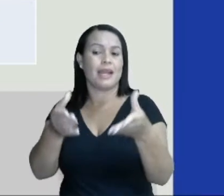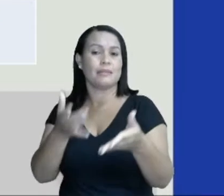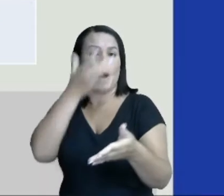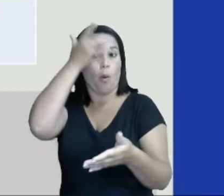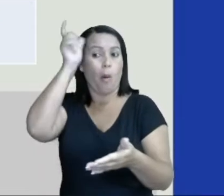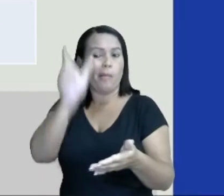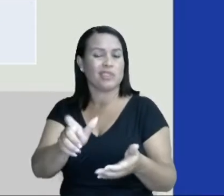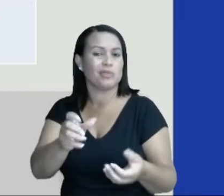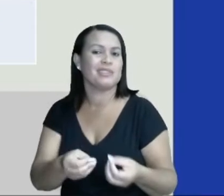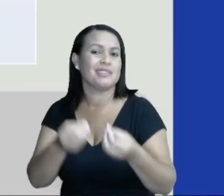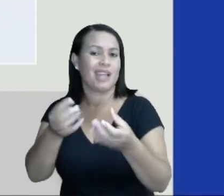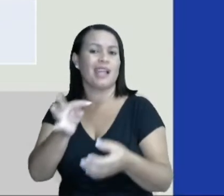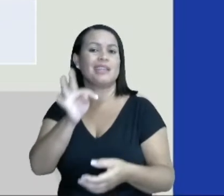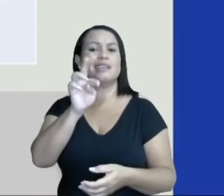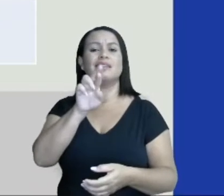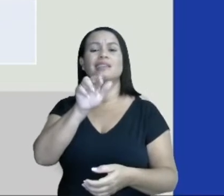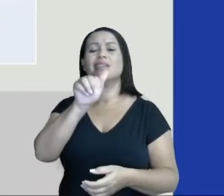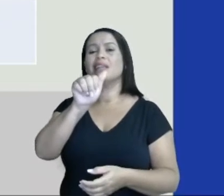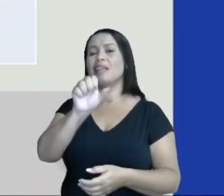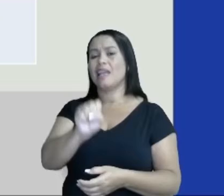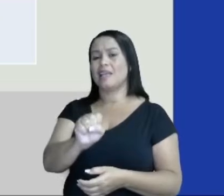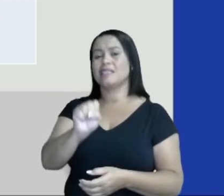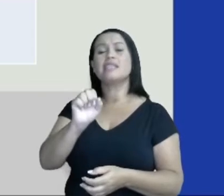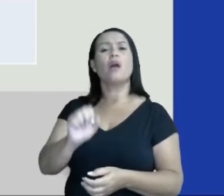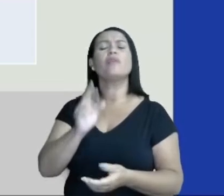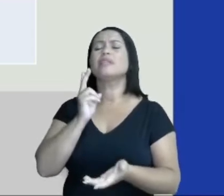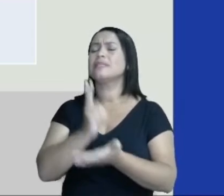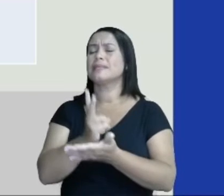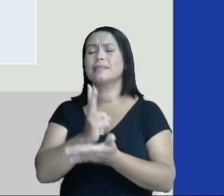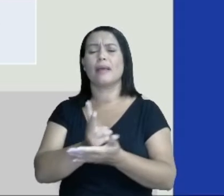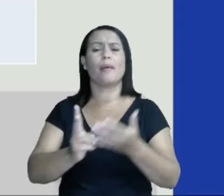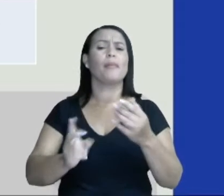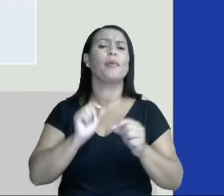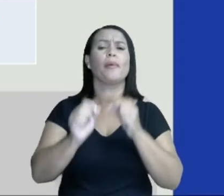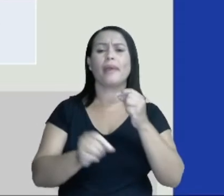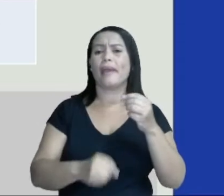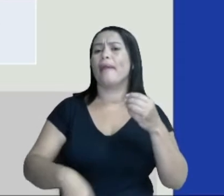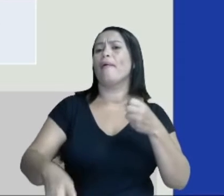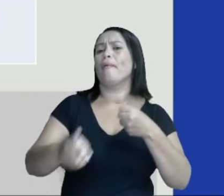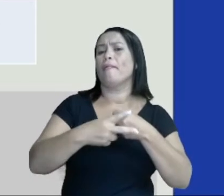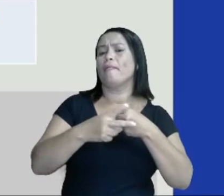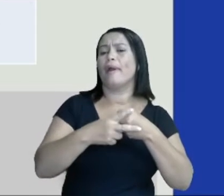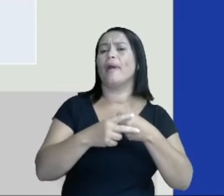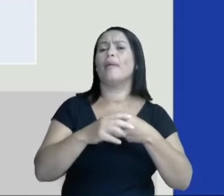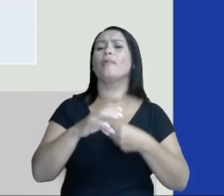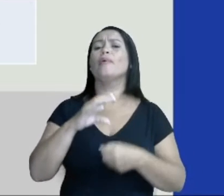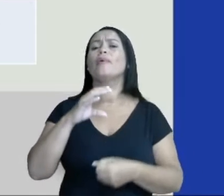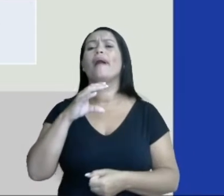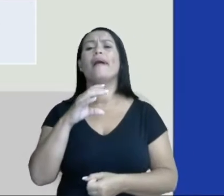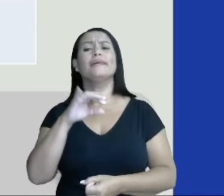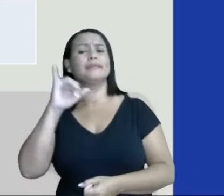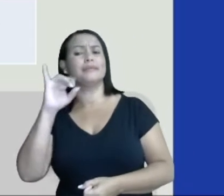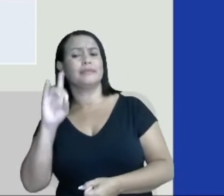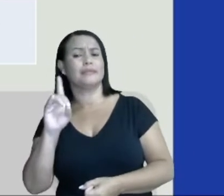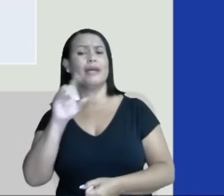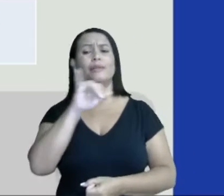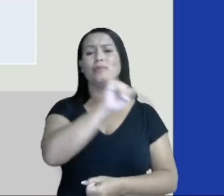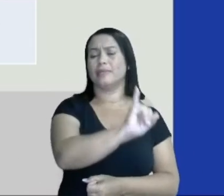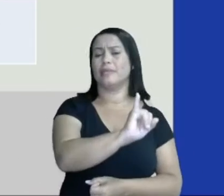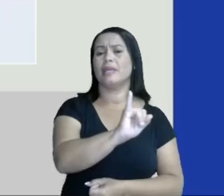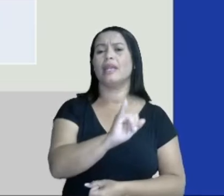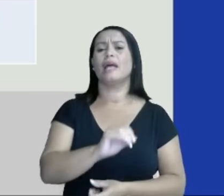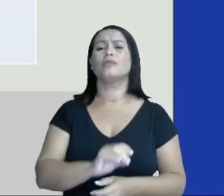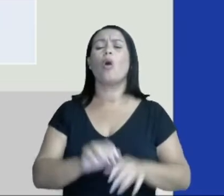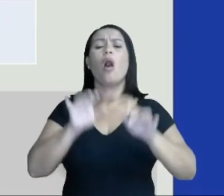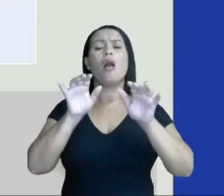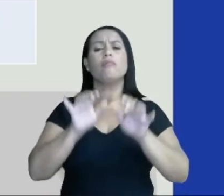sempre aqueles verbos que a gente chama de transitivo direto e indireto, que pedem os dois complementos, tá? El piano